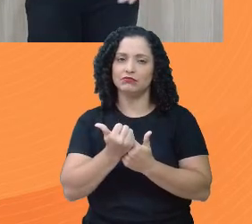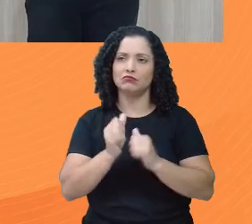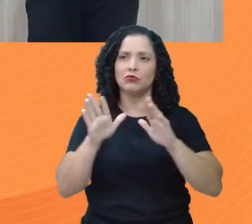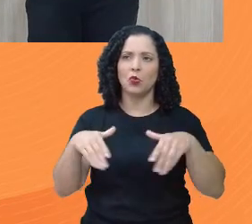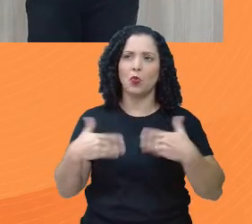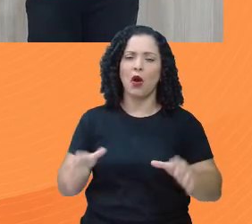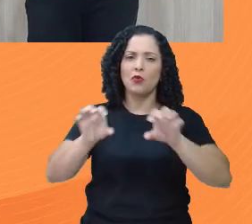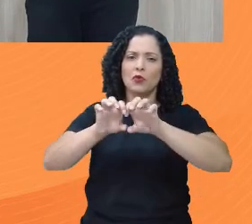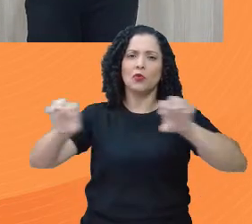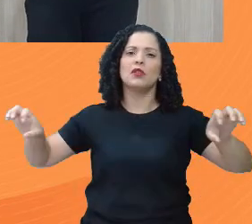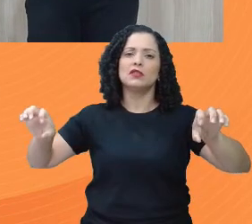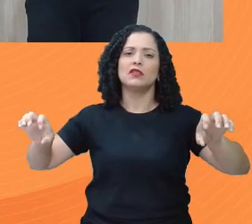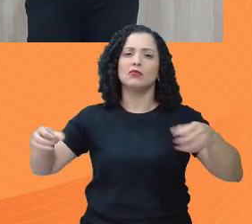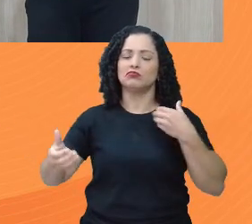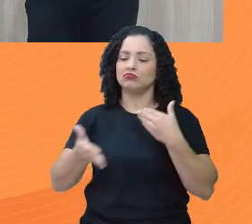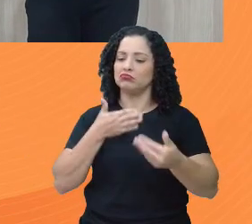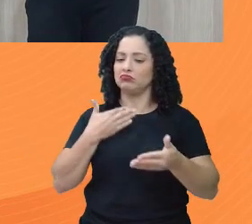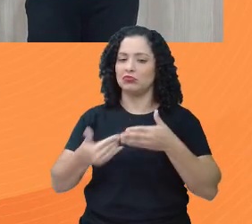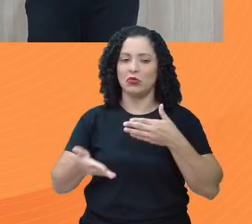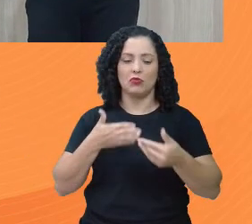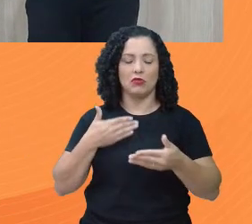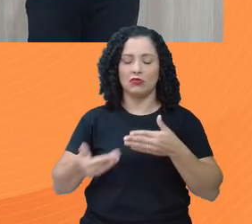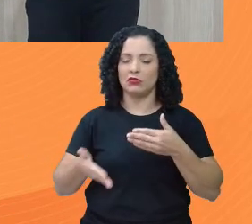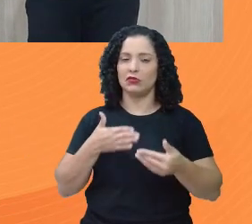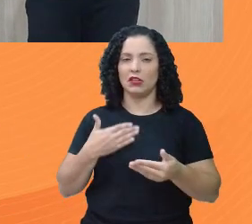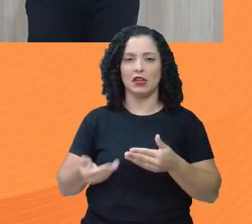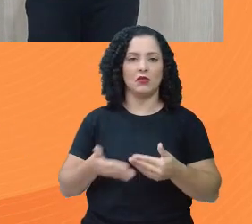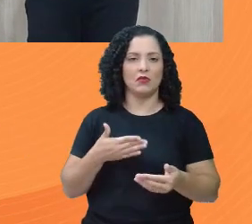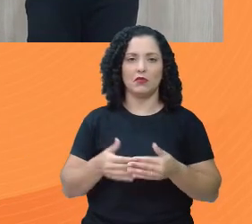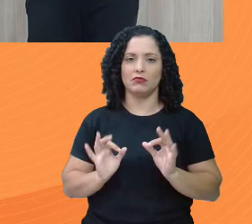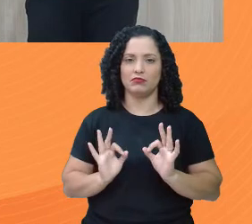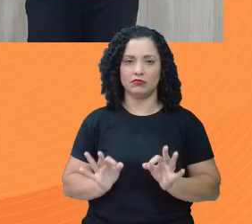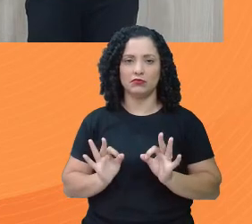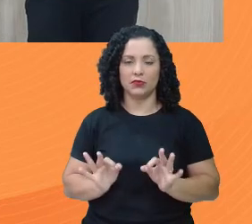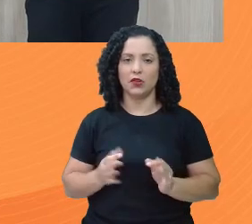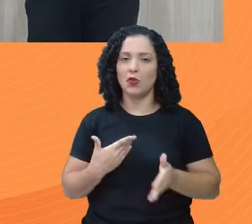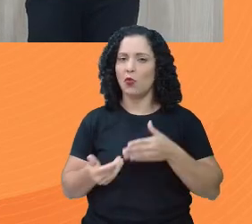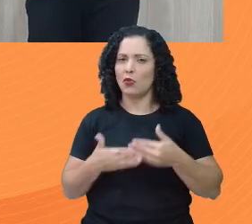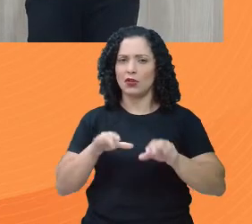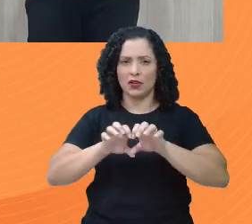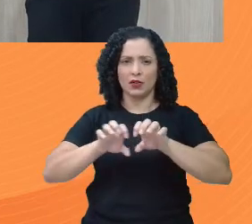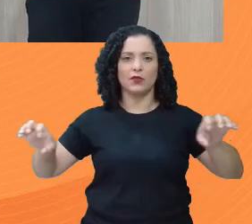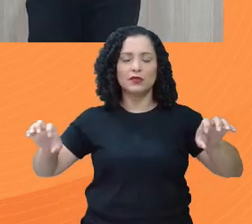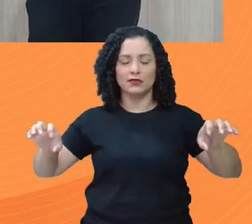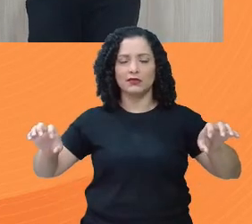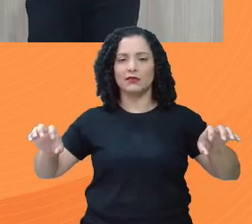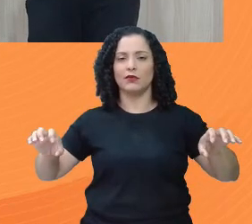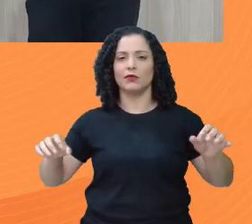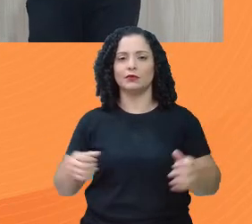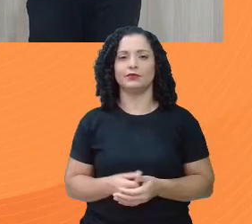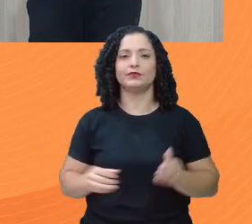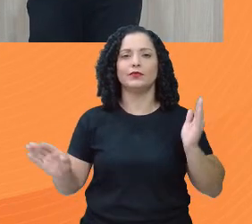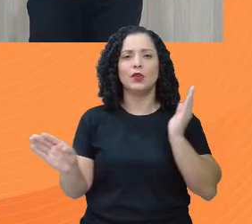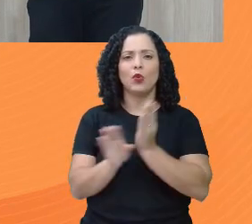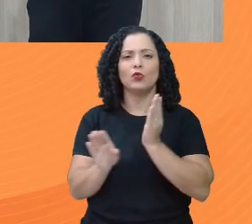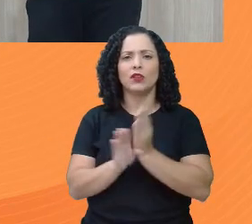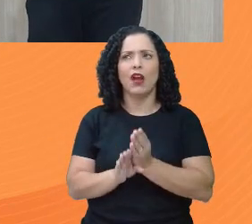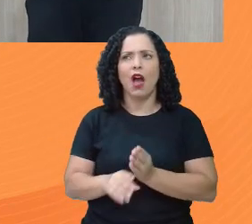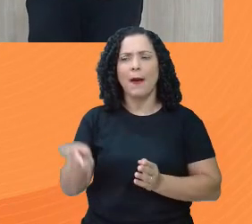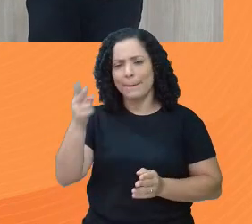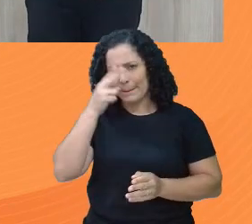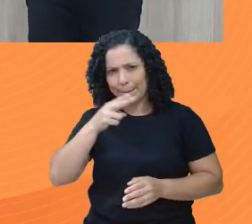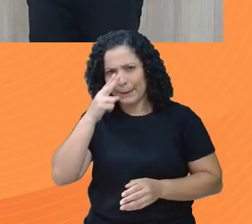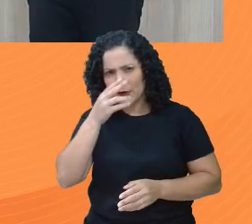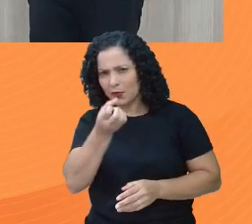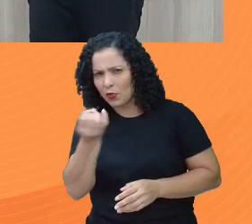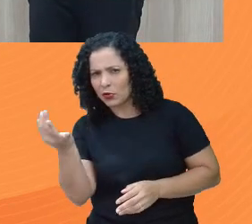Pedro? Em qualquer uma das equações, certo? Qualquer equação, tá? E você vai encontrar o mesmo valor, Pedro? Vai